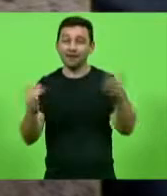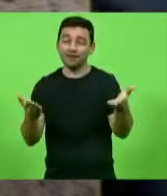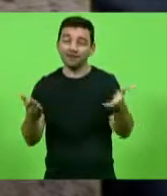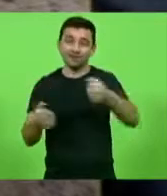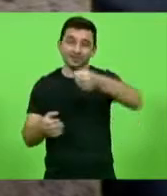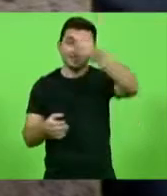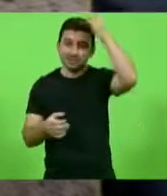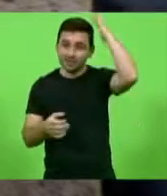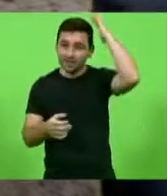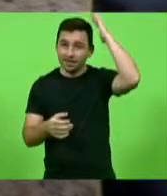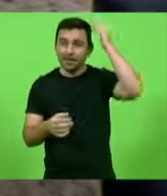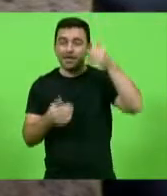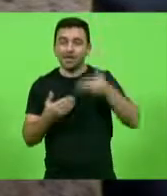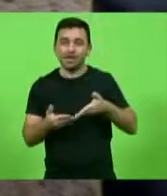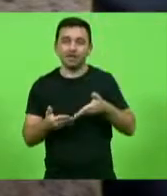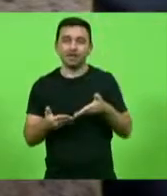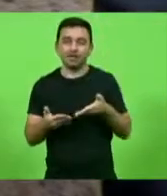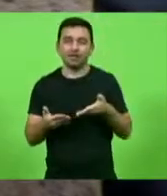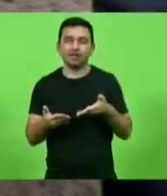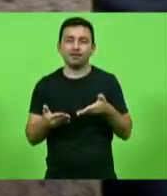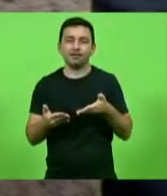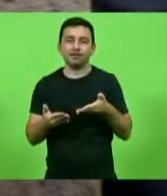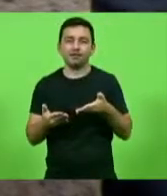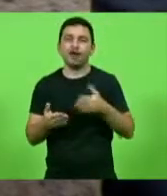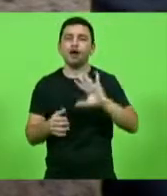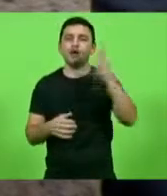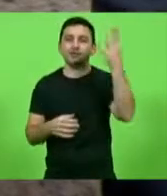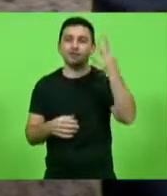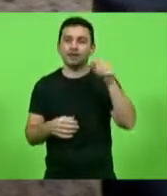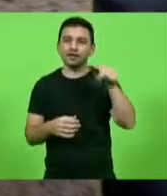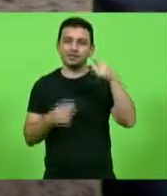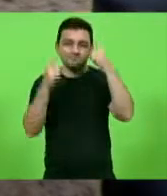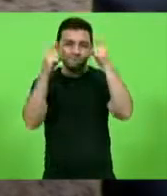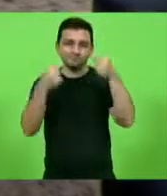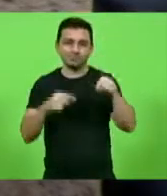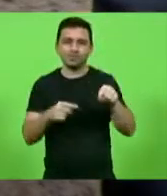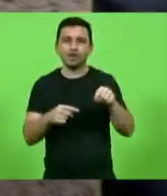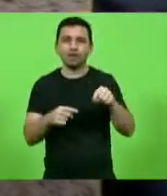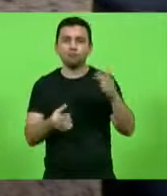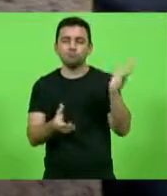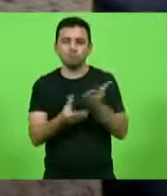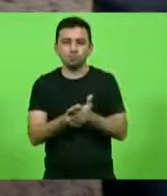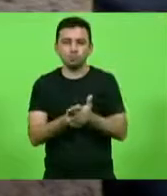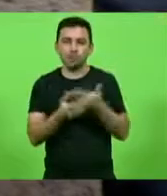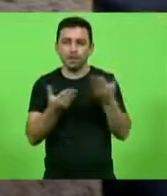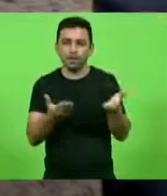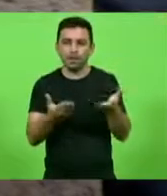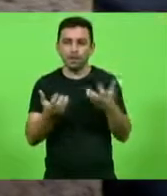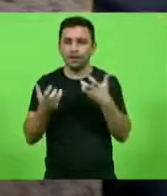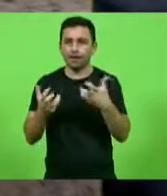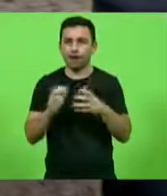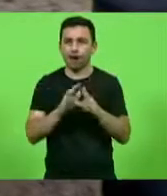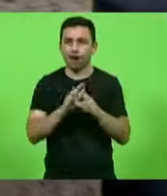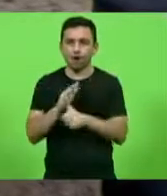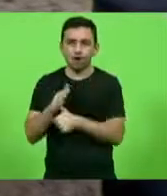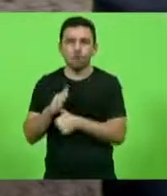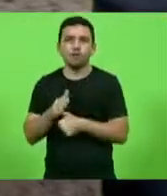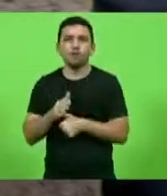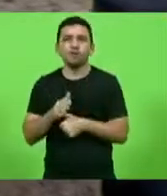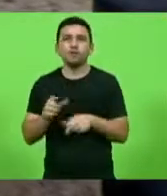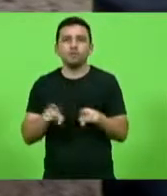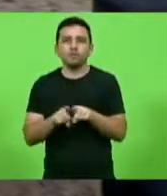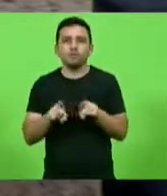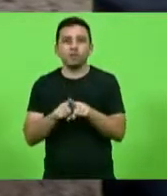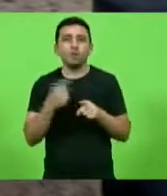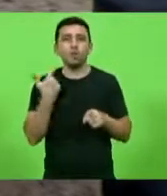e Nájila, que agora a suposta vítima está sendo também processada por extorsão e calúnia. E também temos